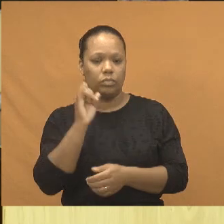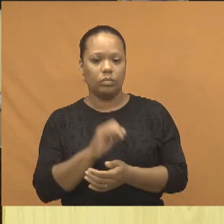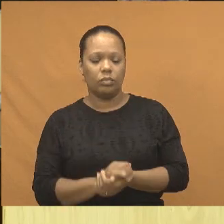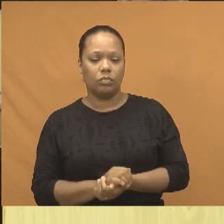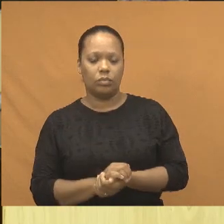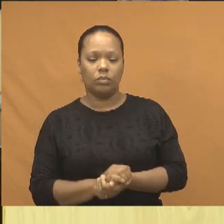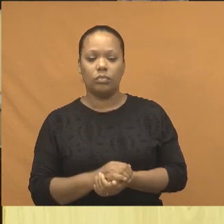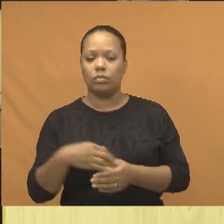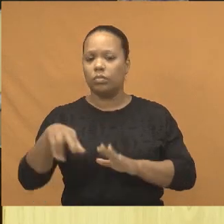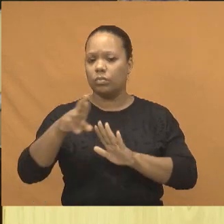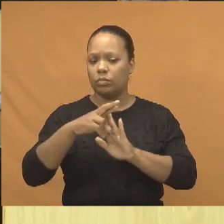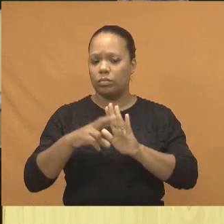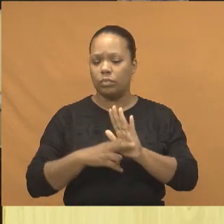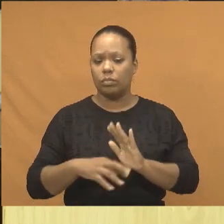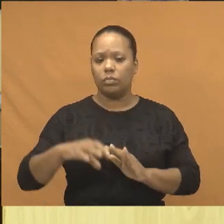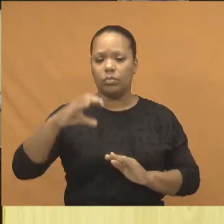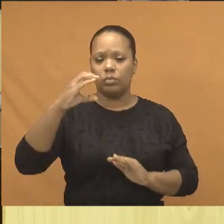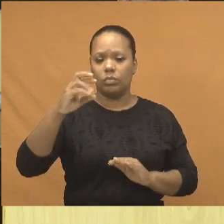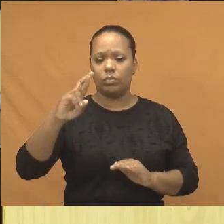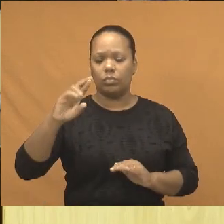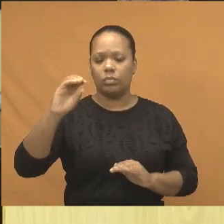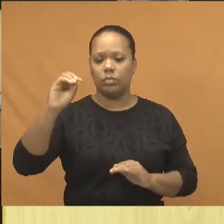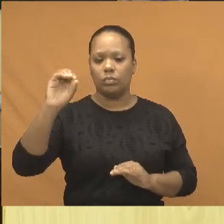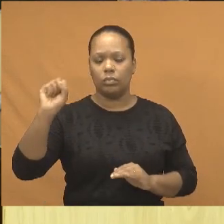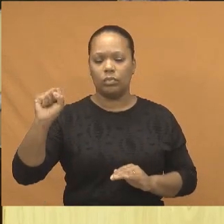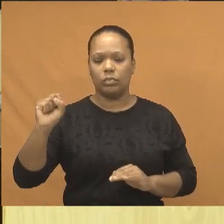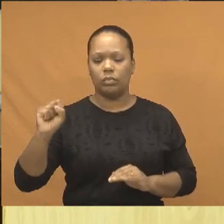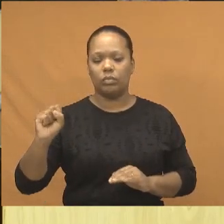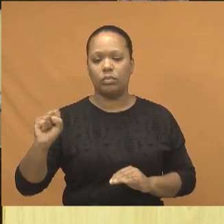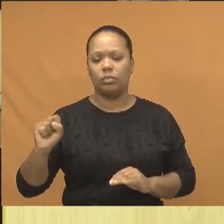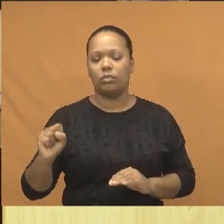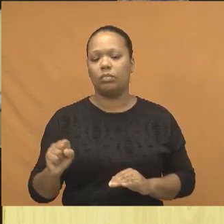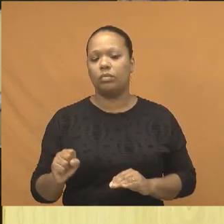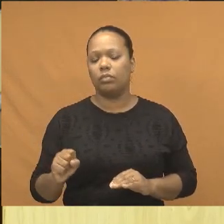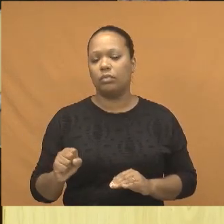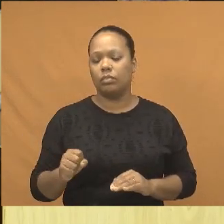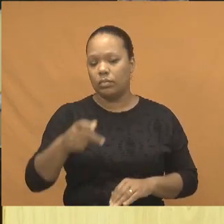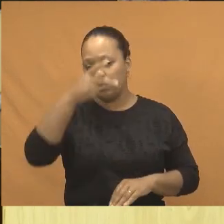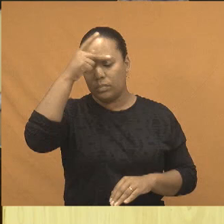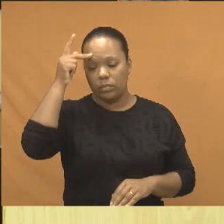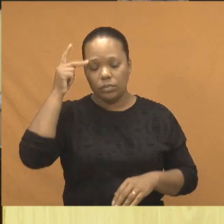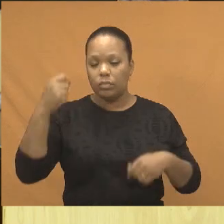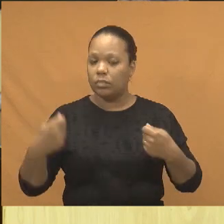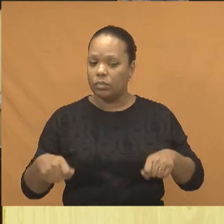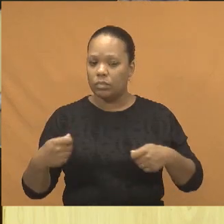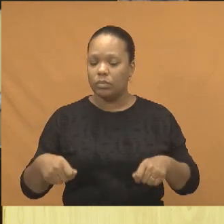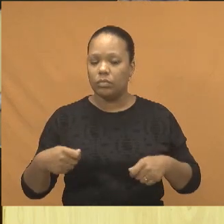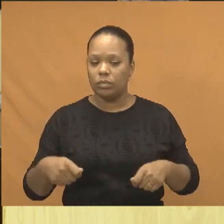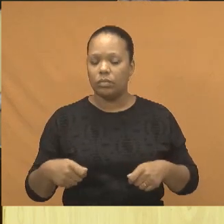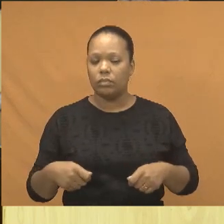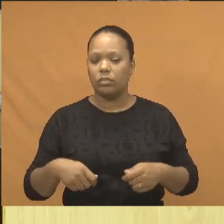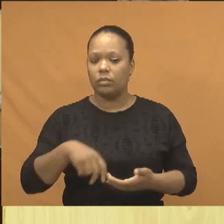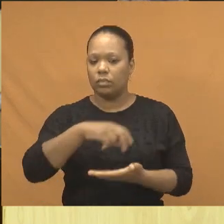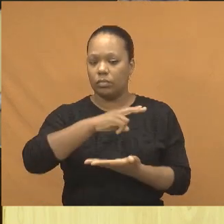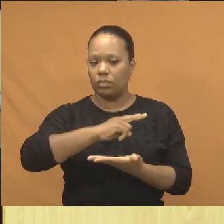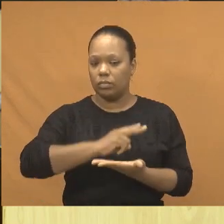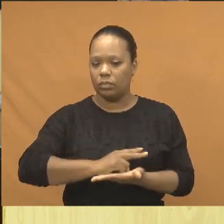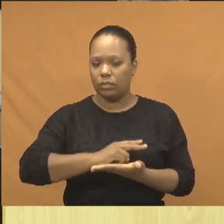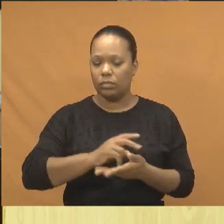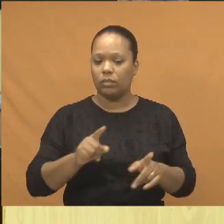de regulação CROSS de casos que necessitem de transferências para internações, principalmente